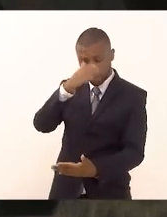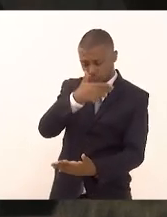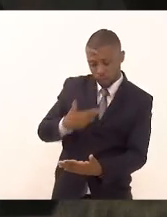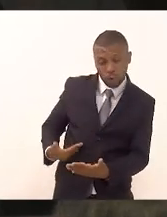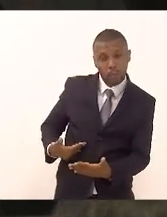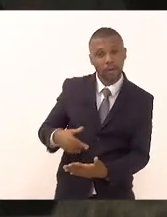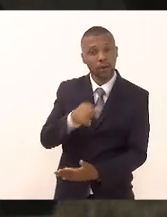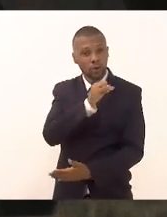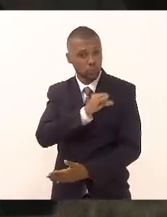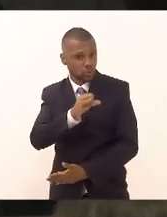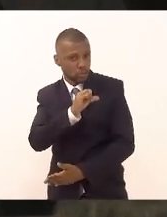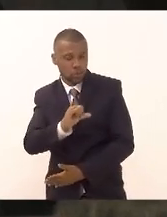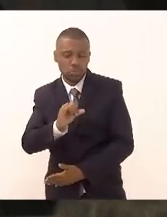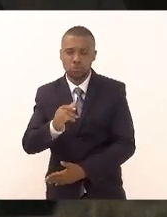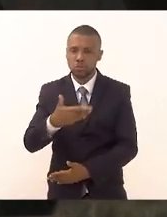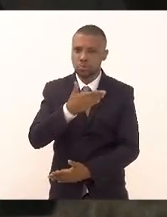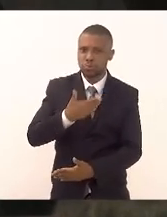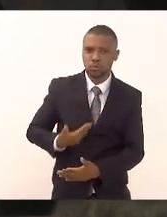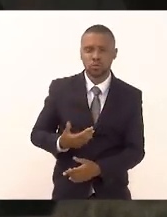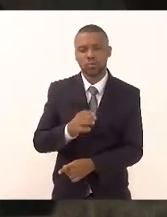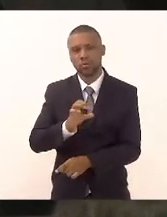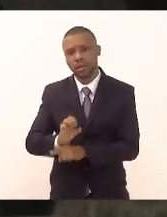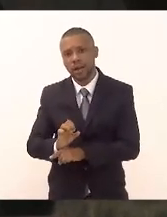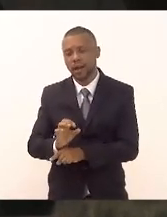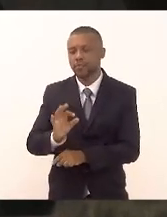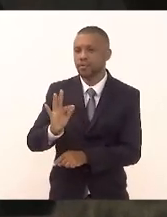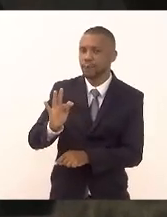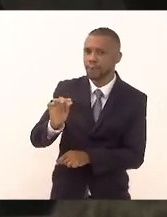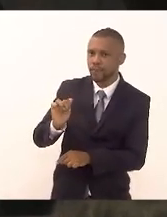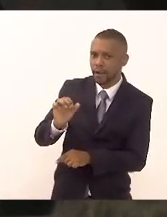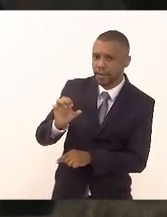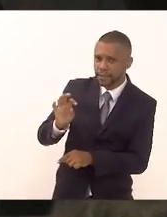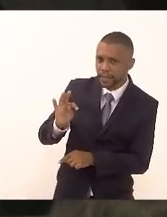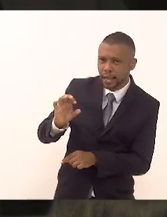seja da rede estadual de educação, seja da rede FATEC, em escolas